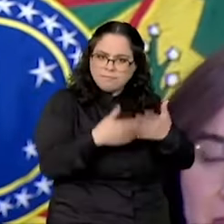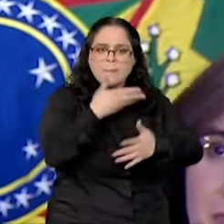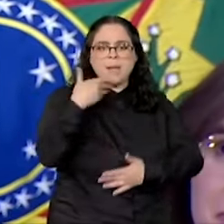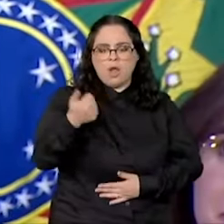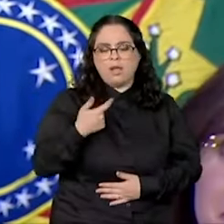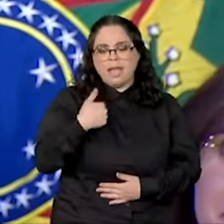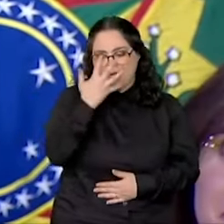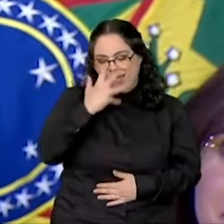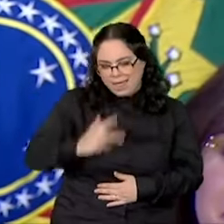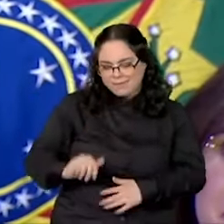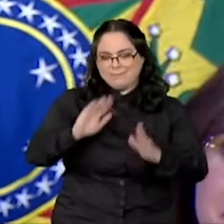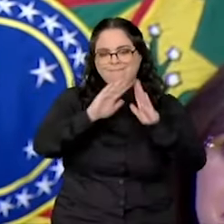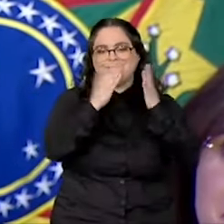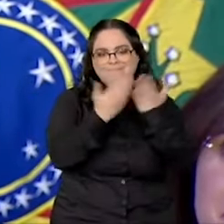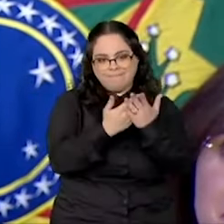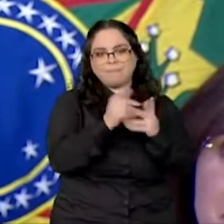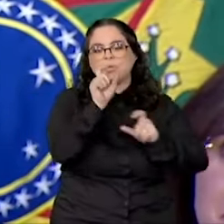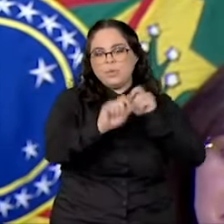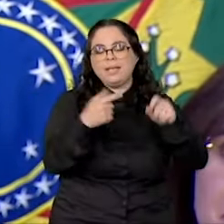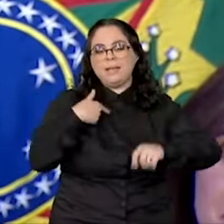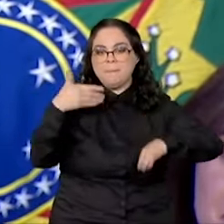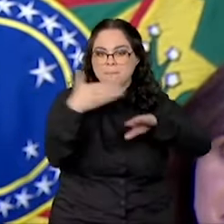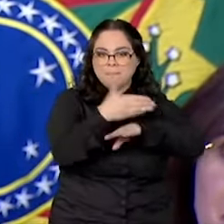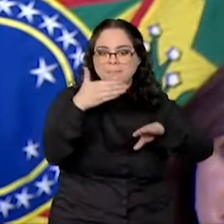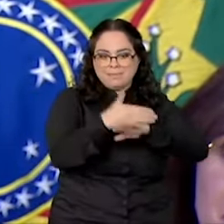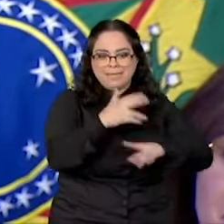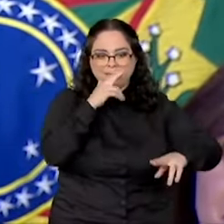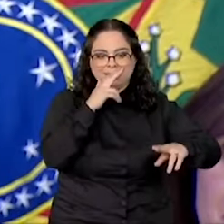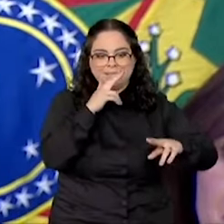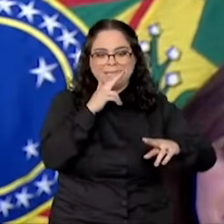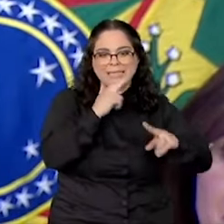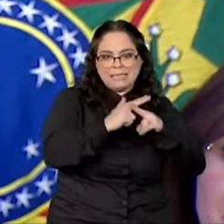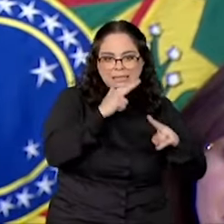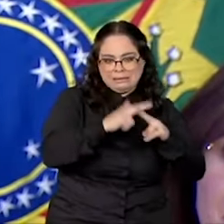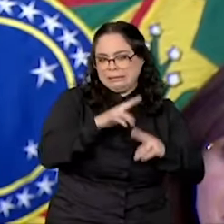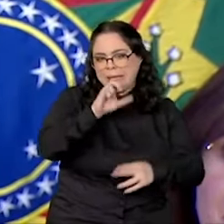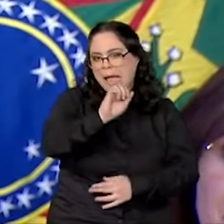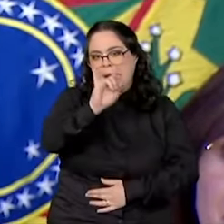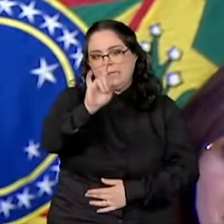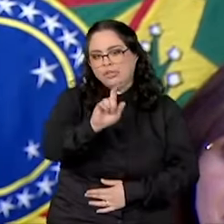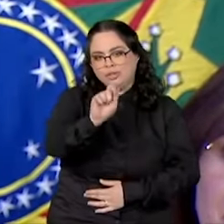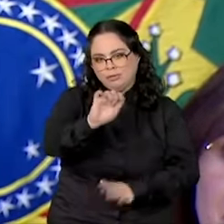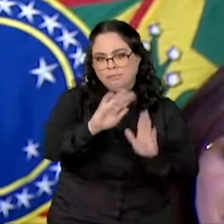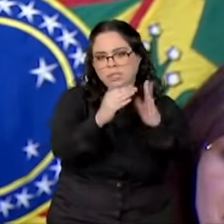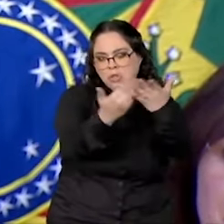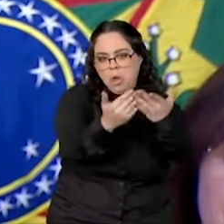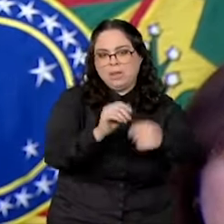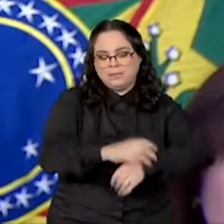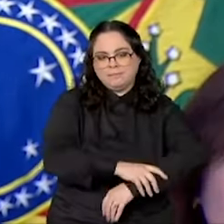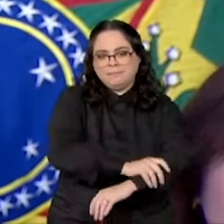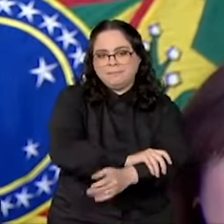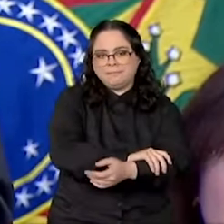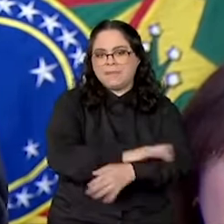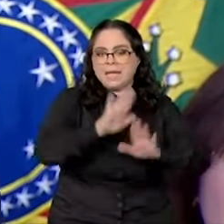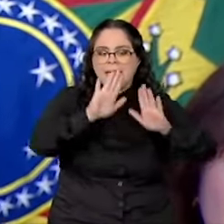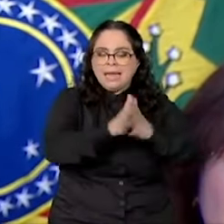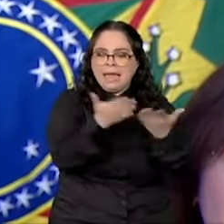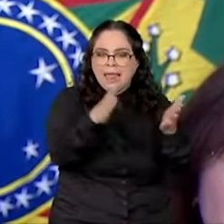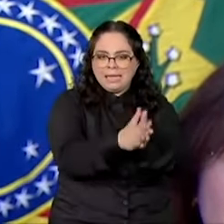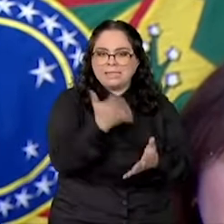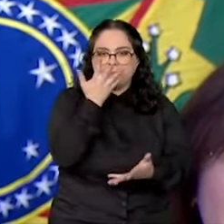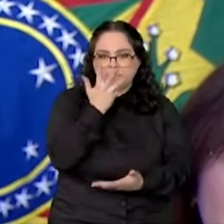na escola, eu participava da caixa da escola. Naquele tempo, as crianças pobres tinham